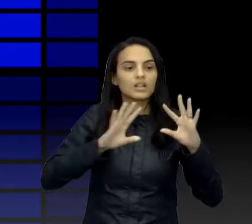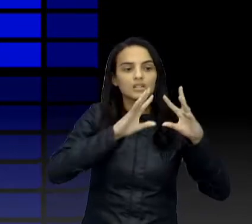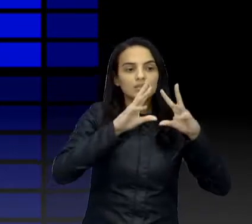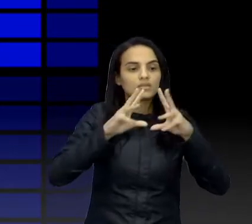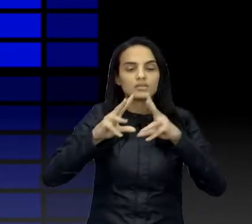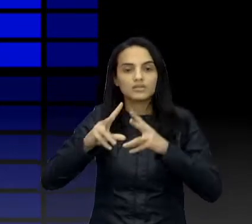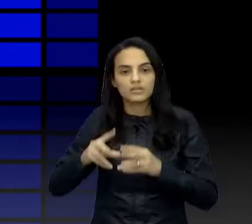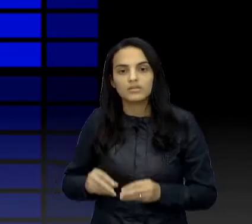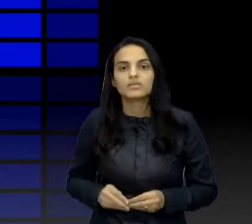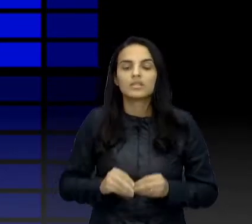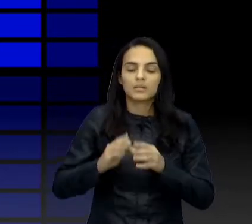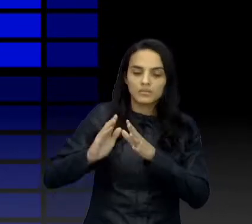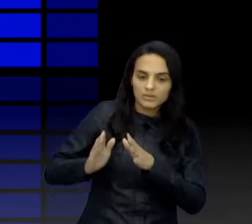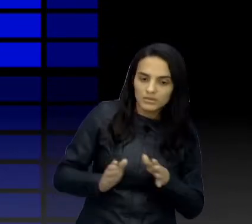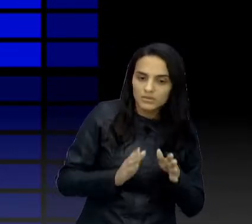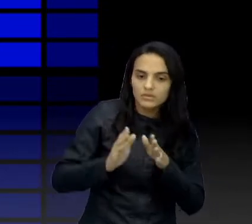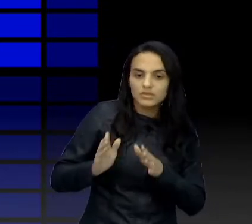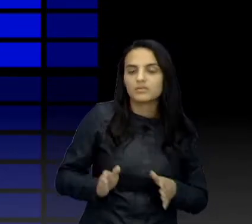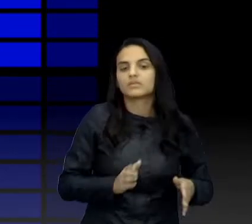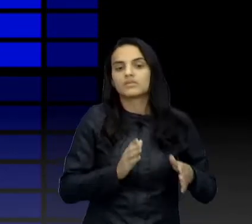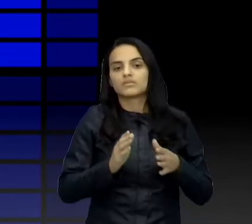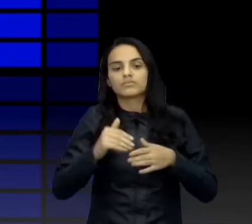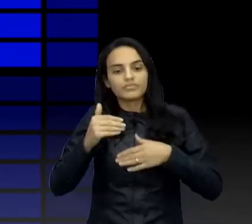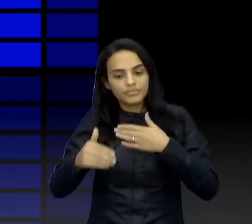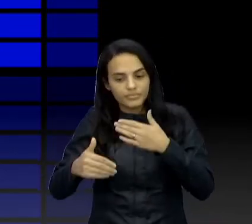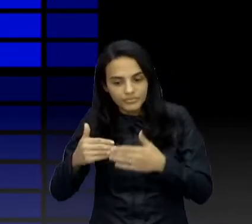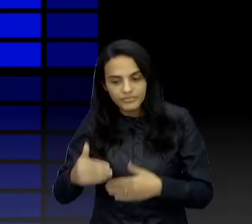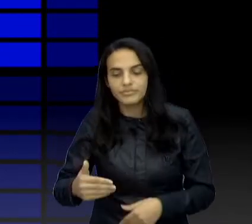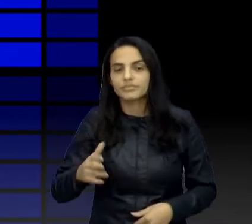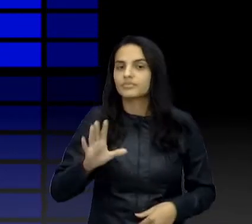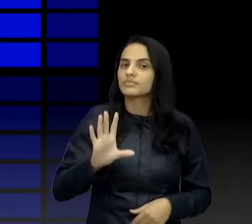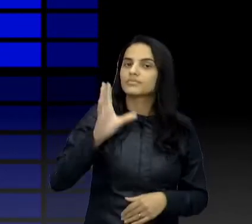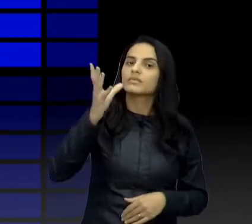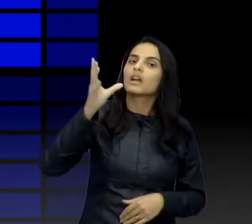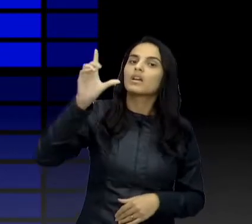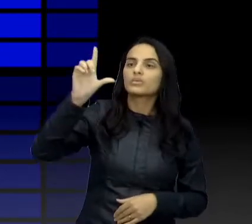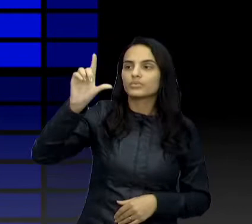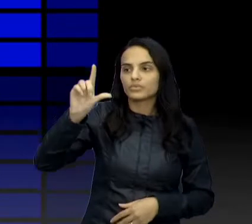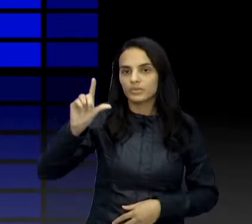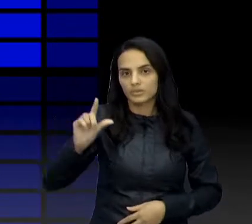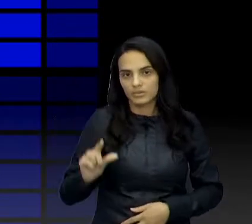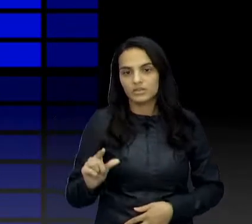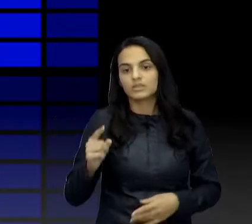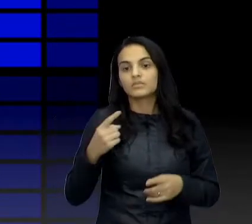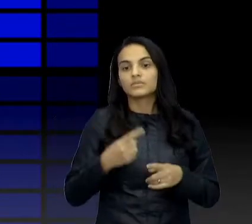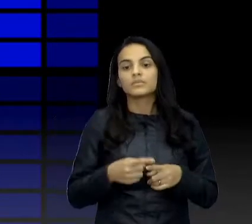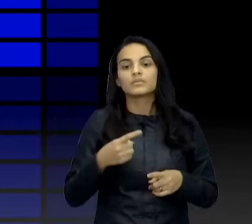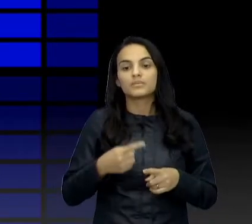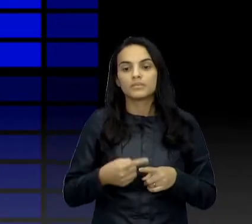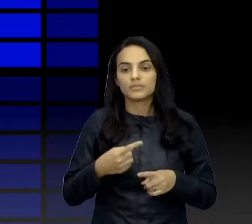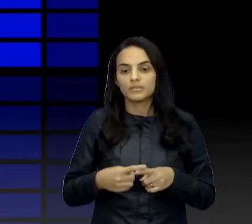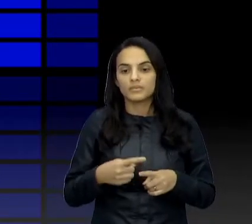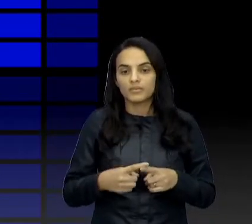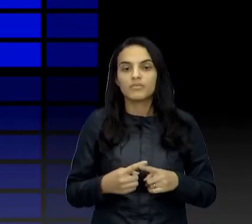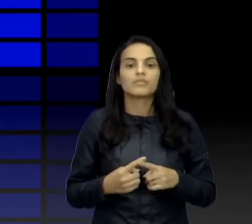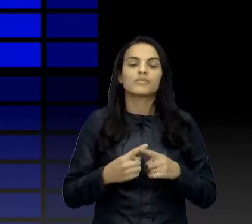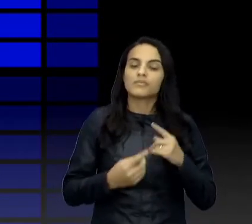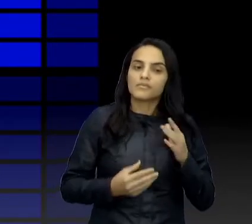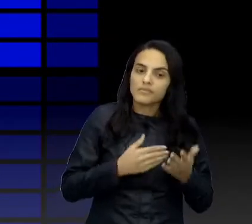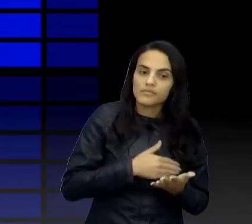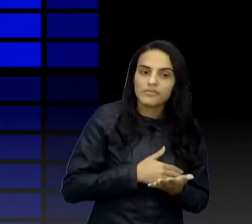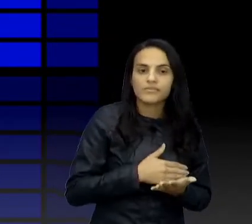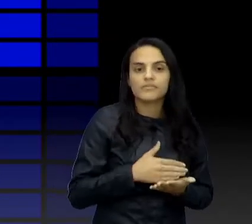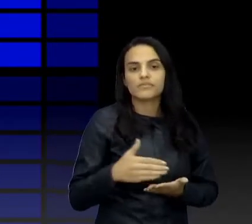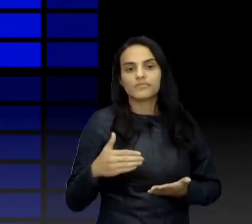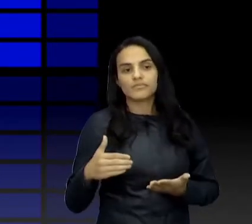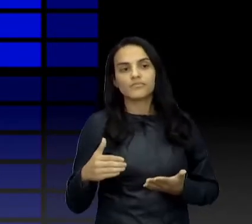a reprodução, toda a repercussão amenizava por conta da origem